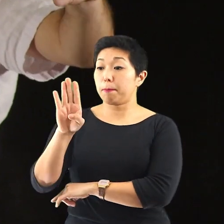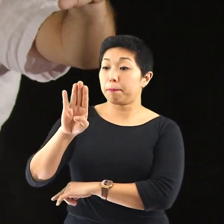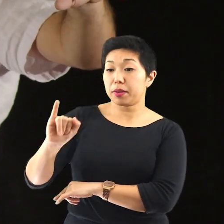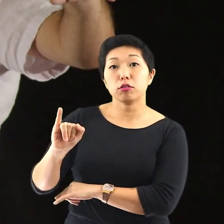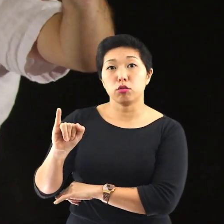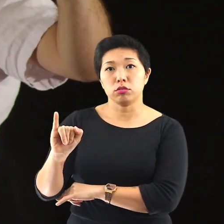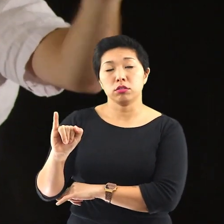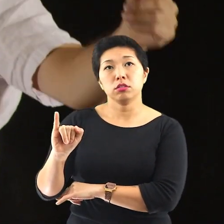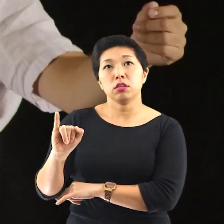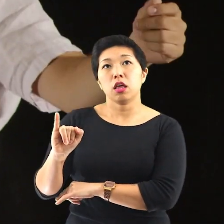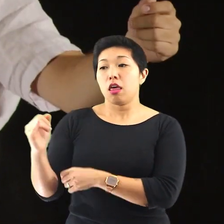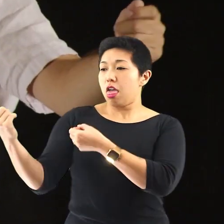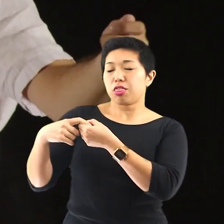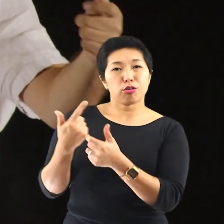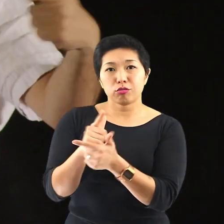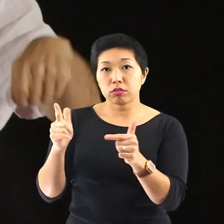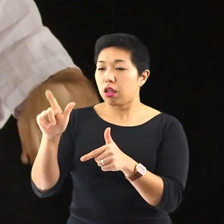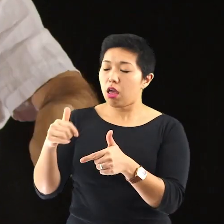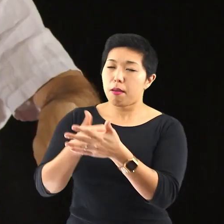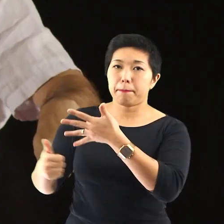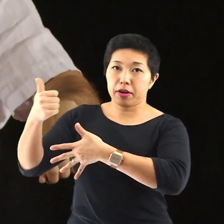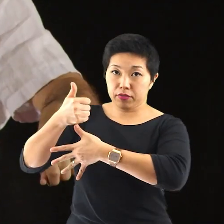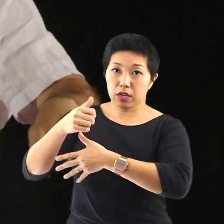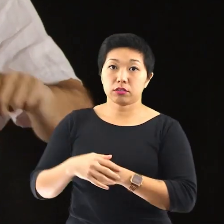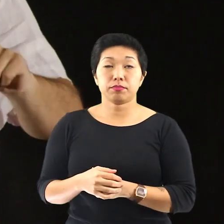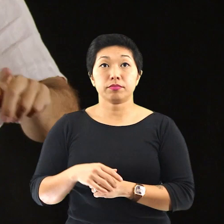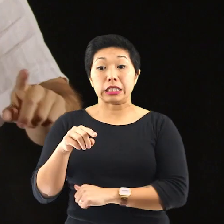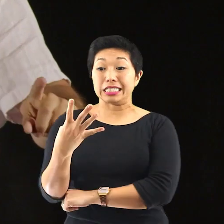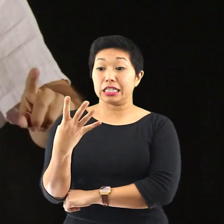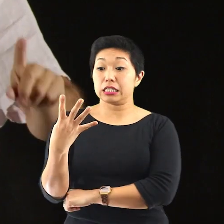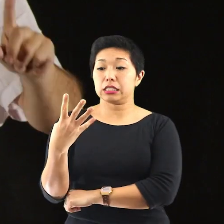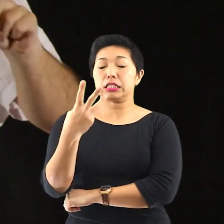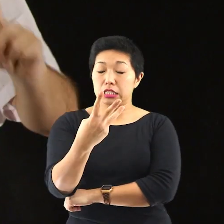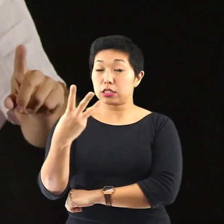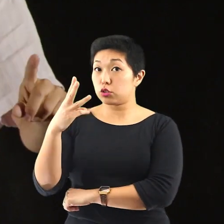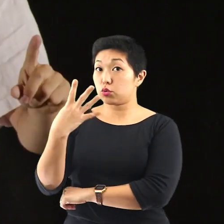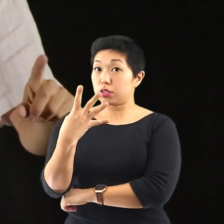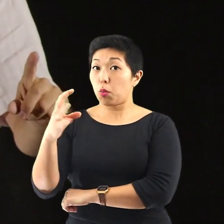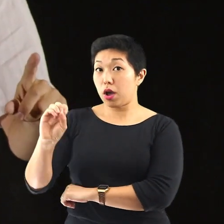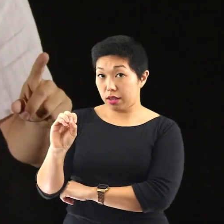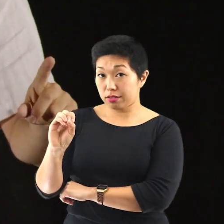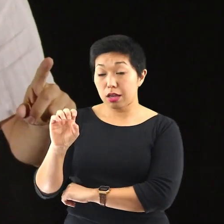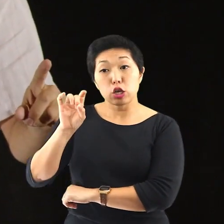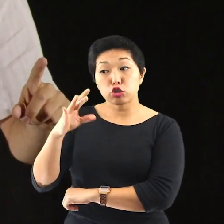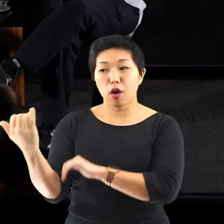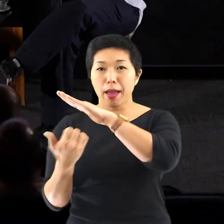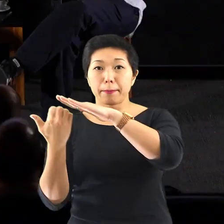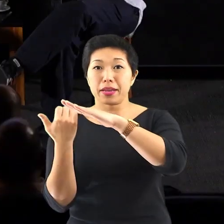que não têm retorno e são considerados privilégios. Desses 440, só a Vale tem 20